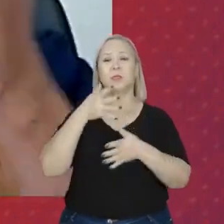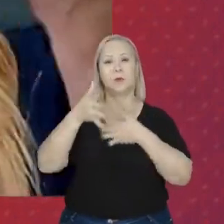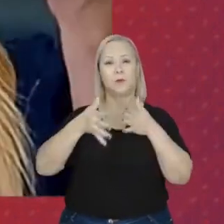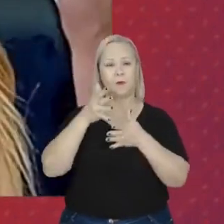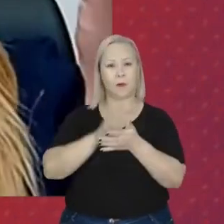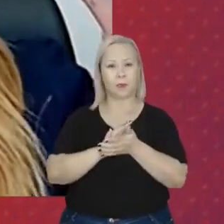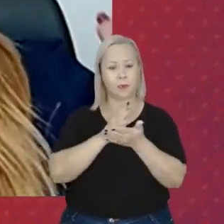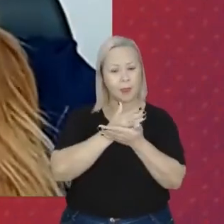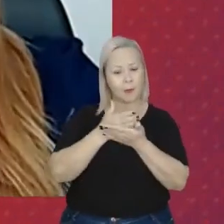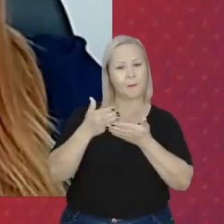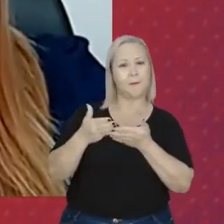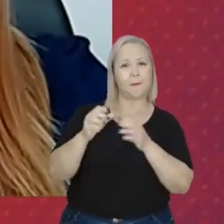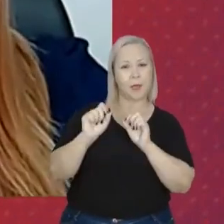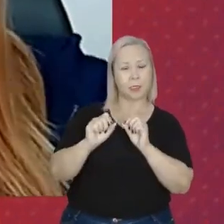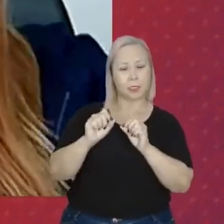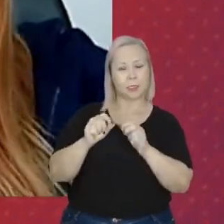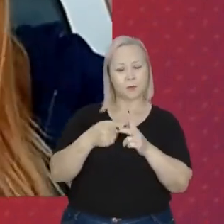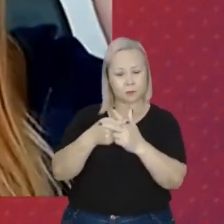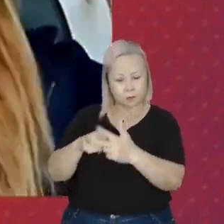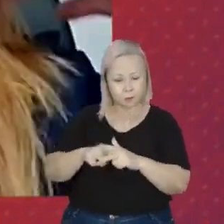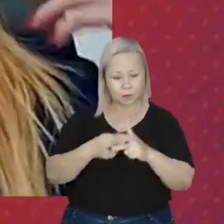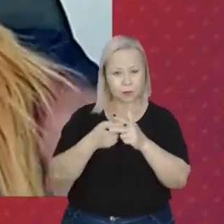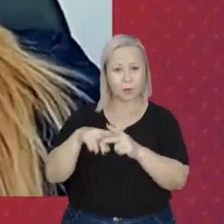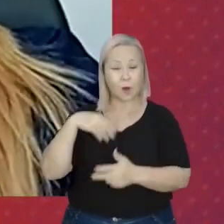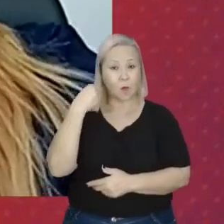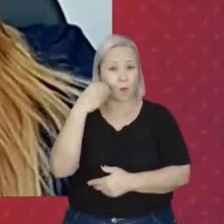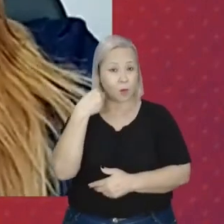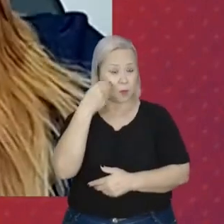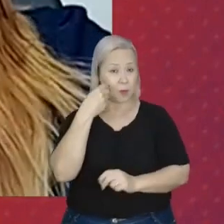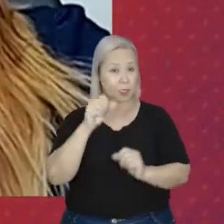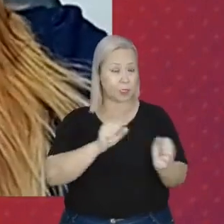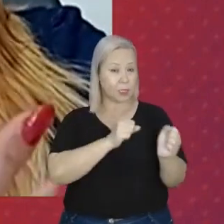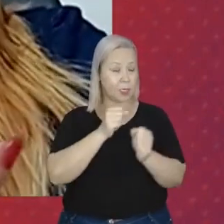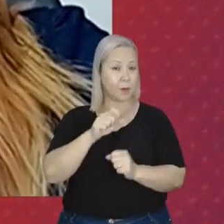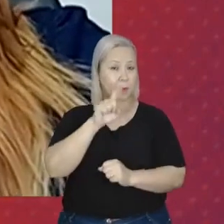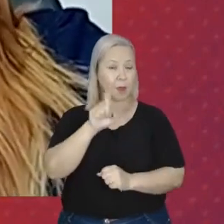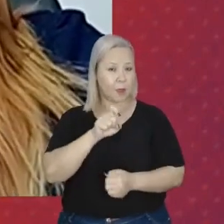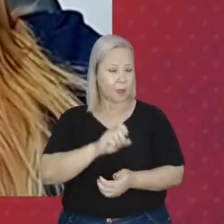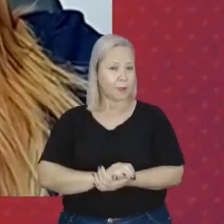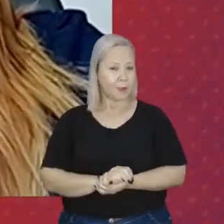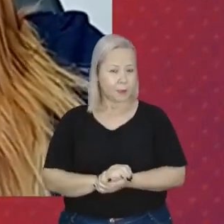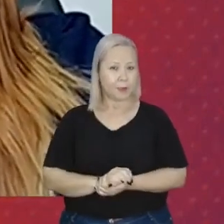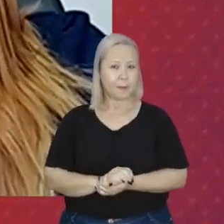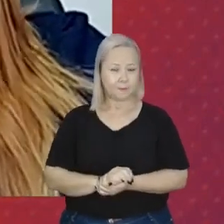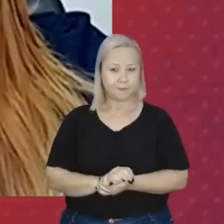A partir daí, a gente quer construir uma experiência que possa ser, né,